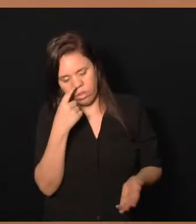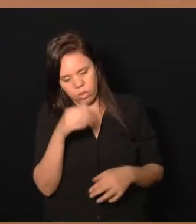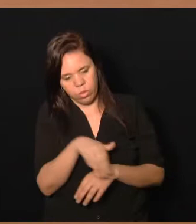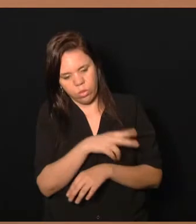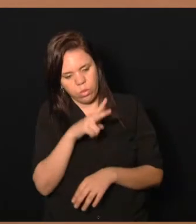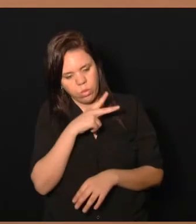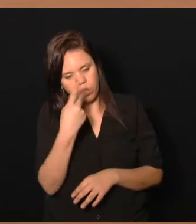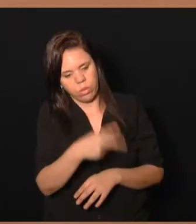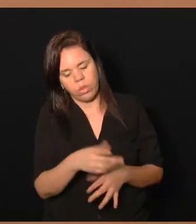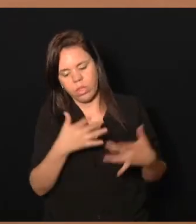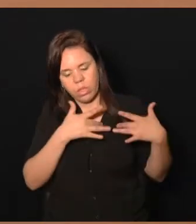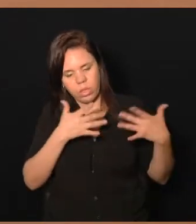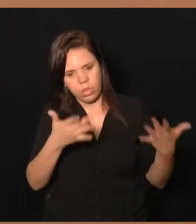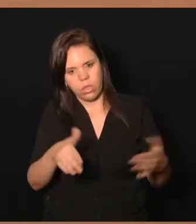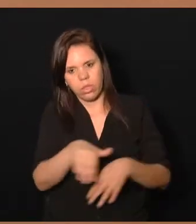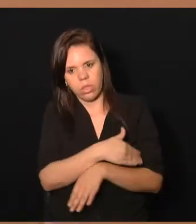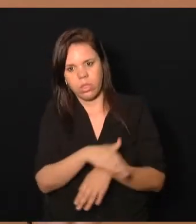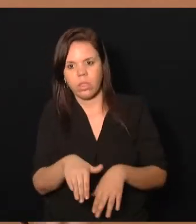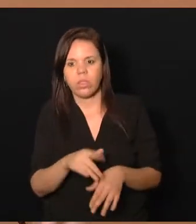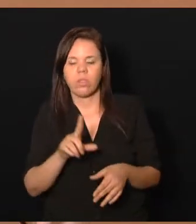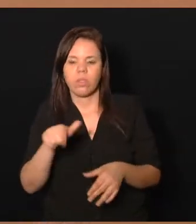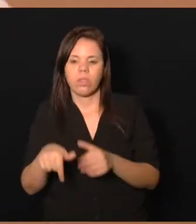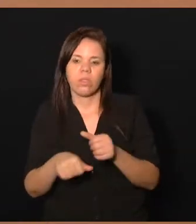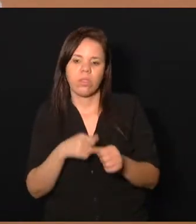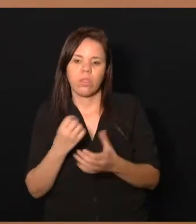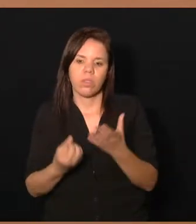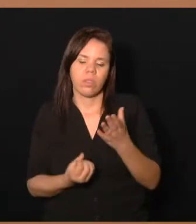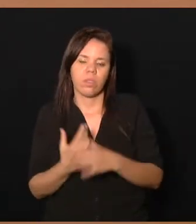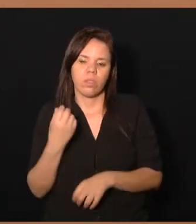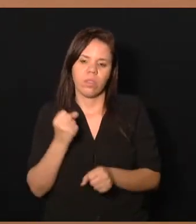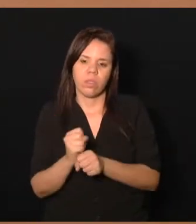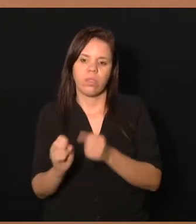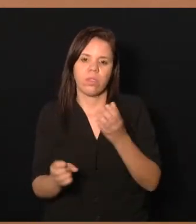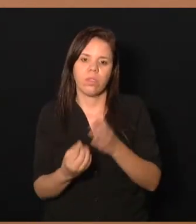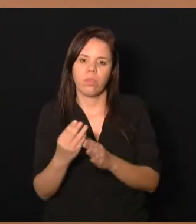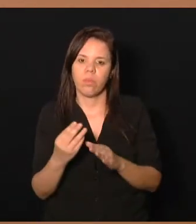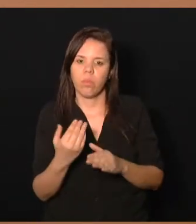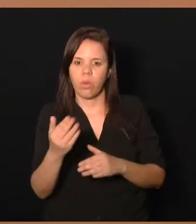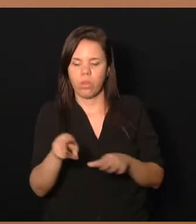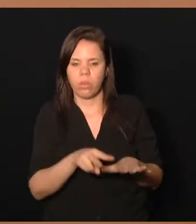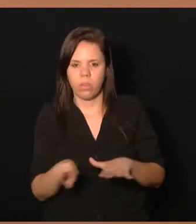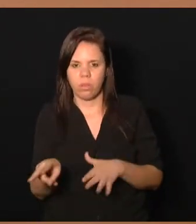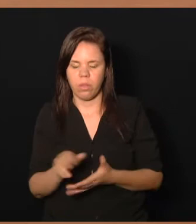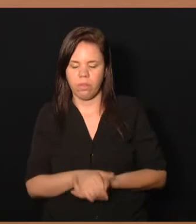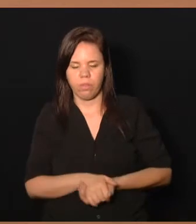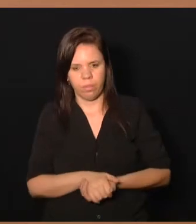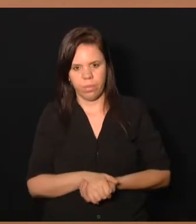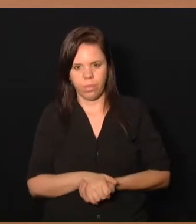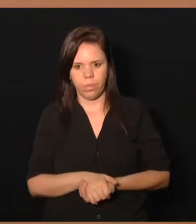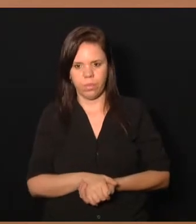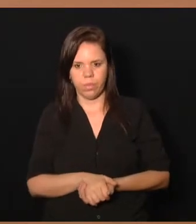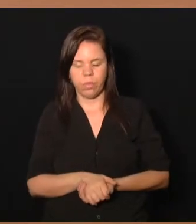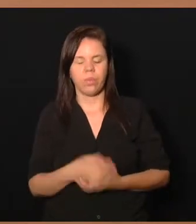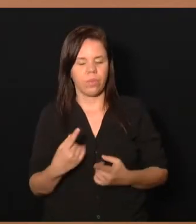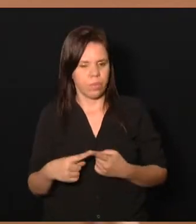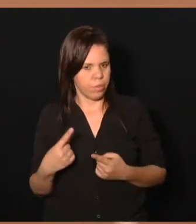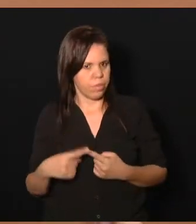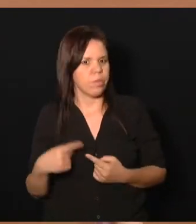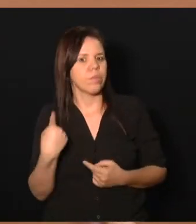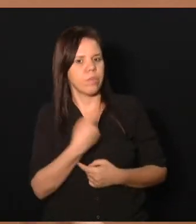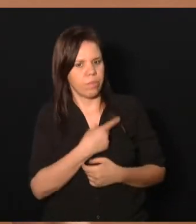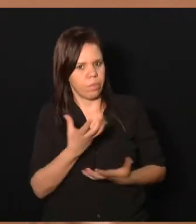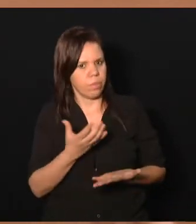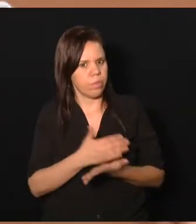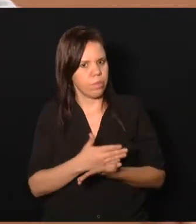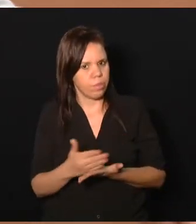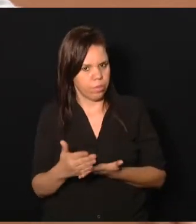a doação da rua para depois acontecer. E nós vamos inaugurar a semana que vem já. Nós vamos inaugurar. Por quê? Porque nós pegamos desde o